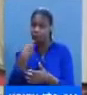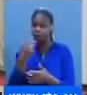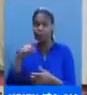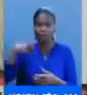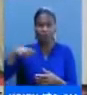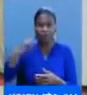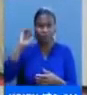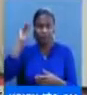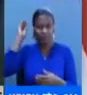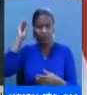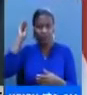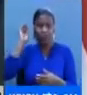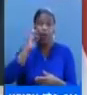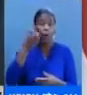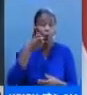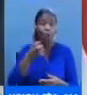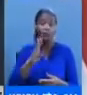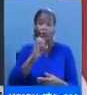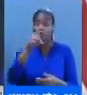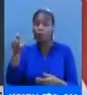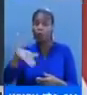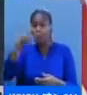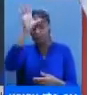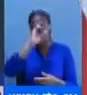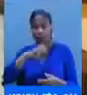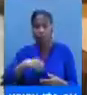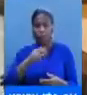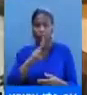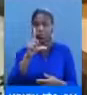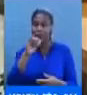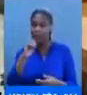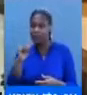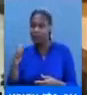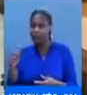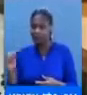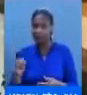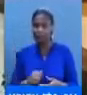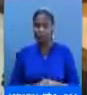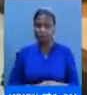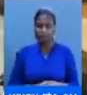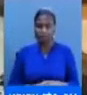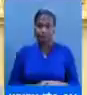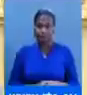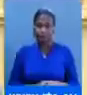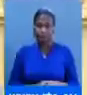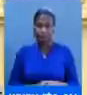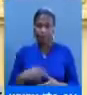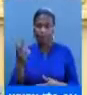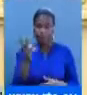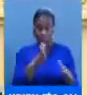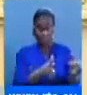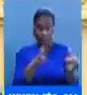Presidente de Angola, João Lourenço, e o Primeiro-Ministro de Cabo Verde, Ulisses Correia e Silva. As duas partes